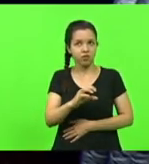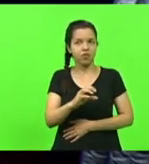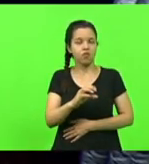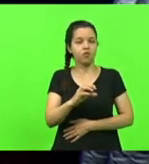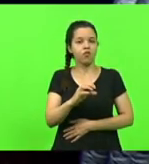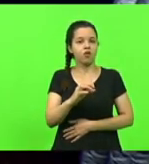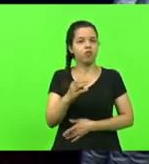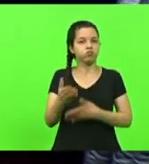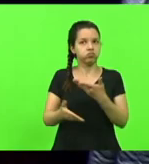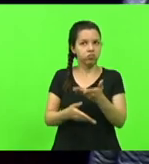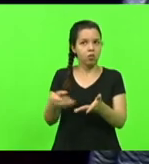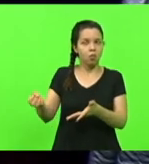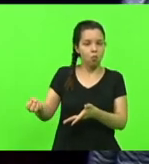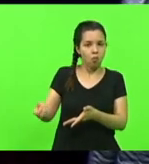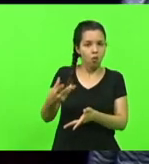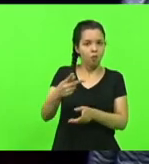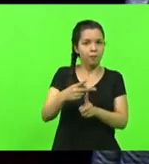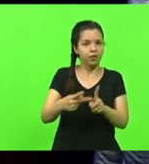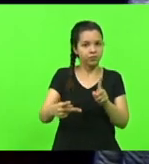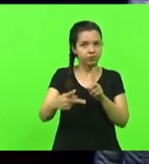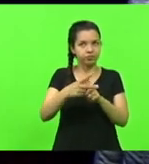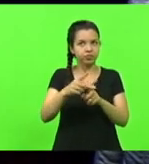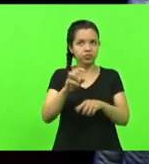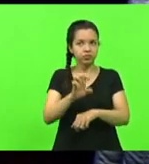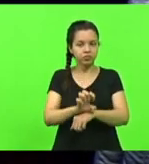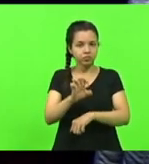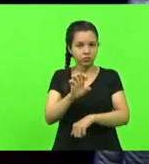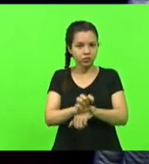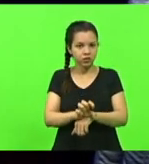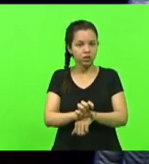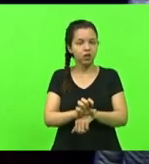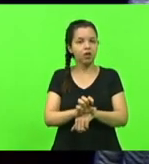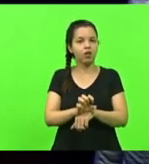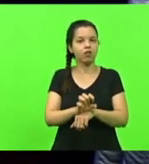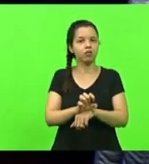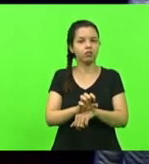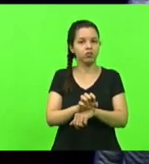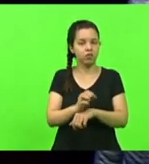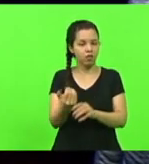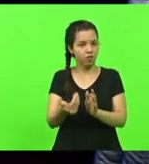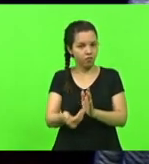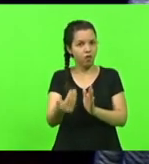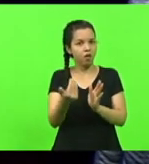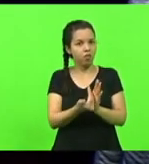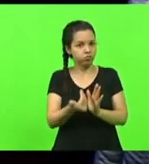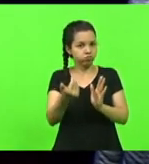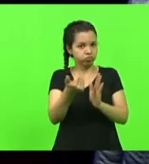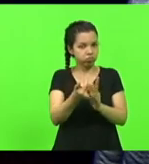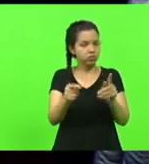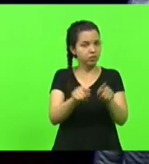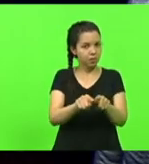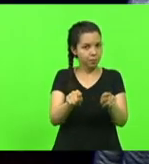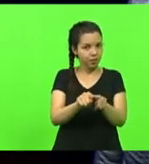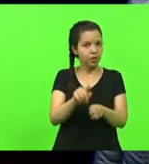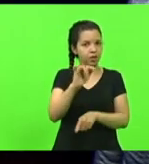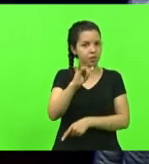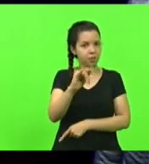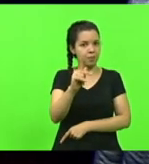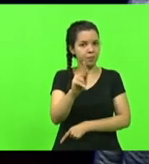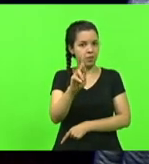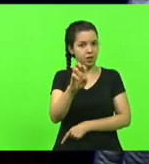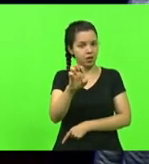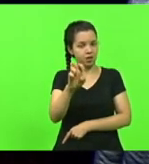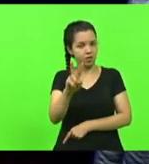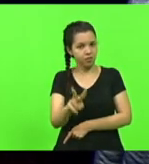modernizar a Previdência do Estado e vai tornar superavitária, no médio prazo, também o Iprev, e dando uma